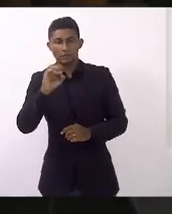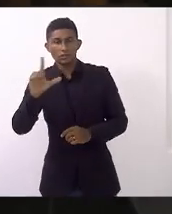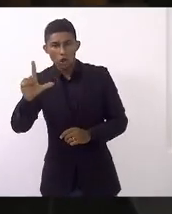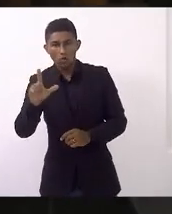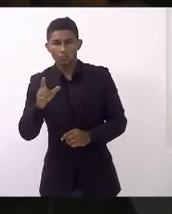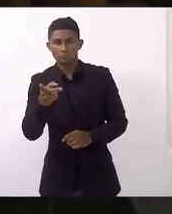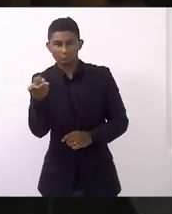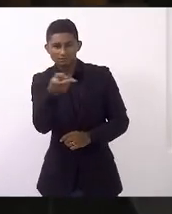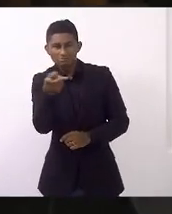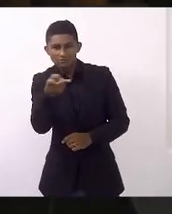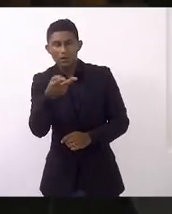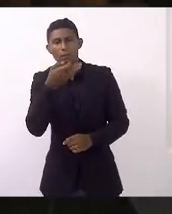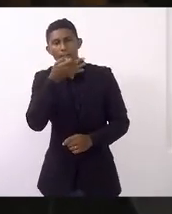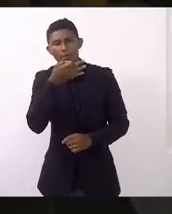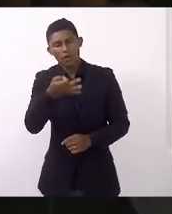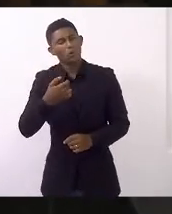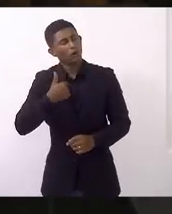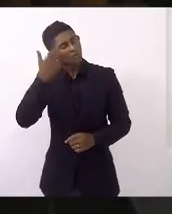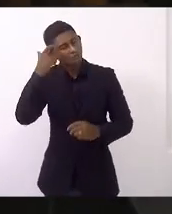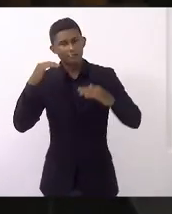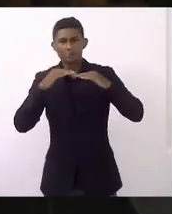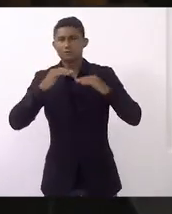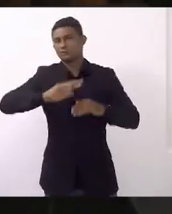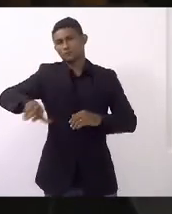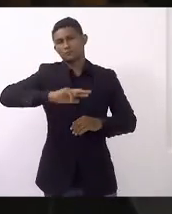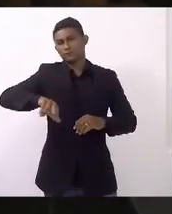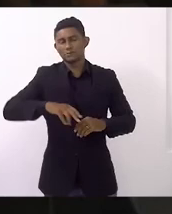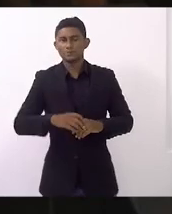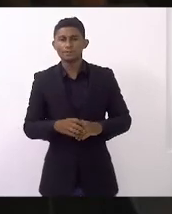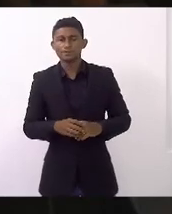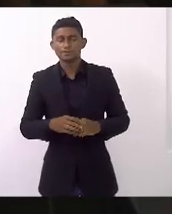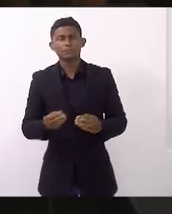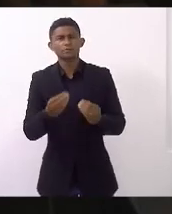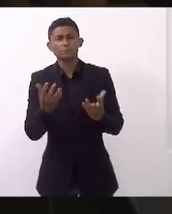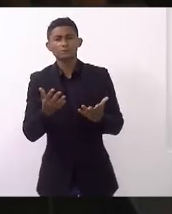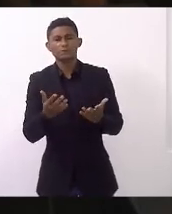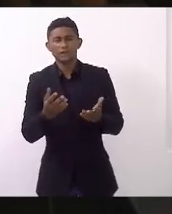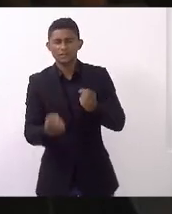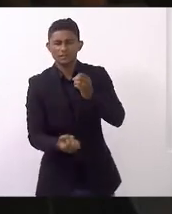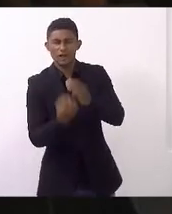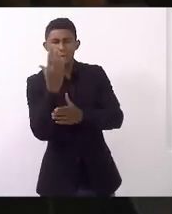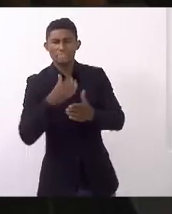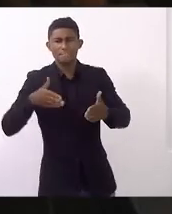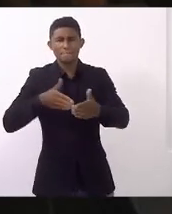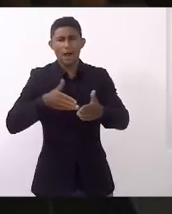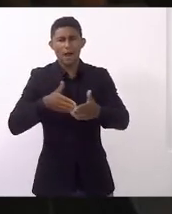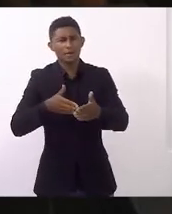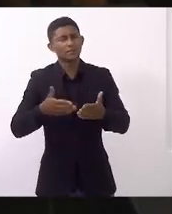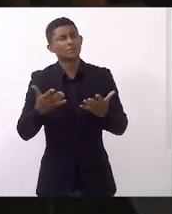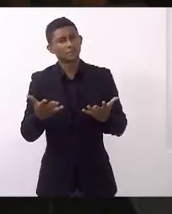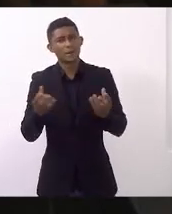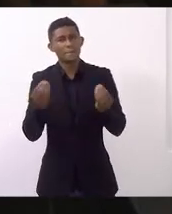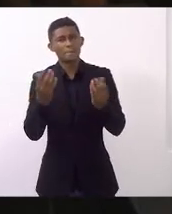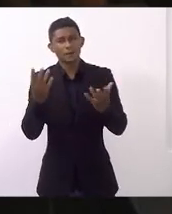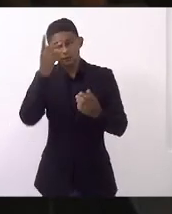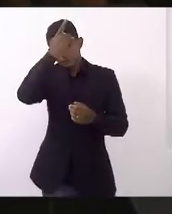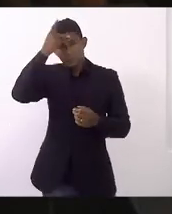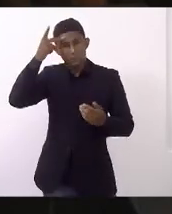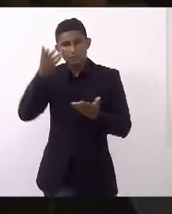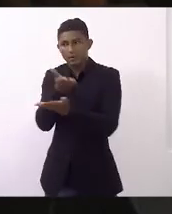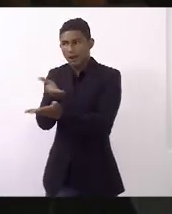essa cláusula de barreira para que as pessoas tenham mais vejam respeitado o seu direito ao